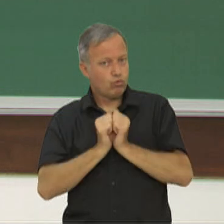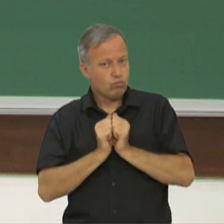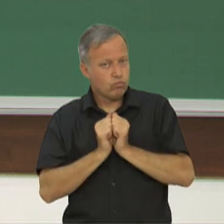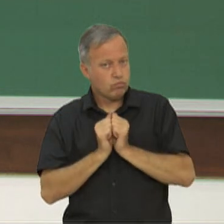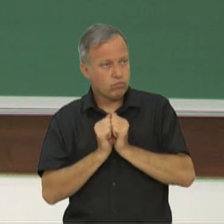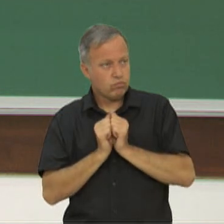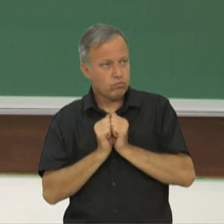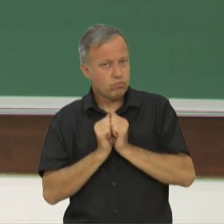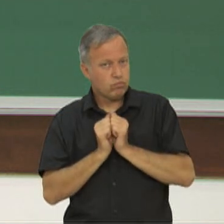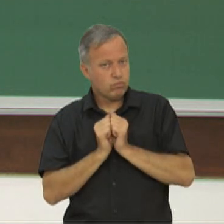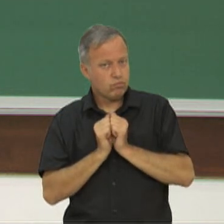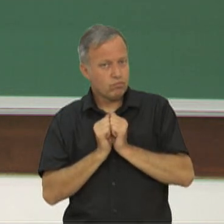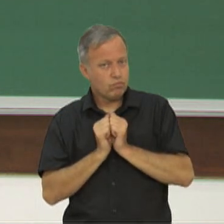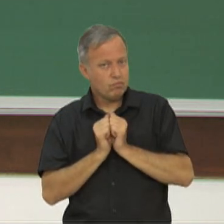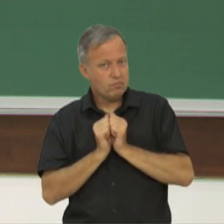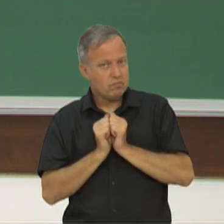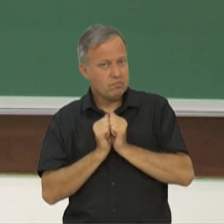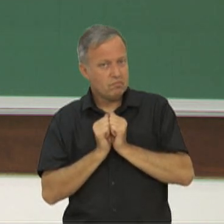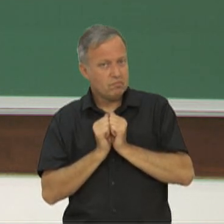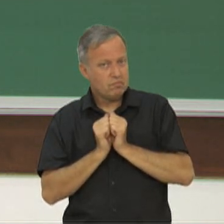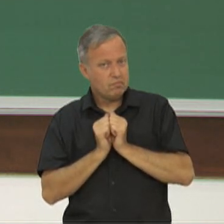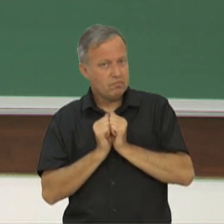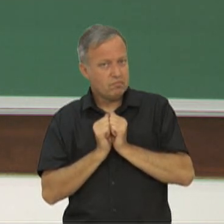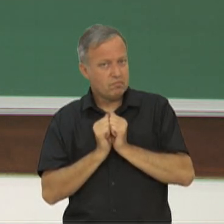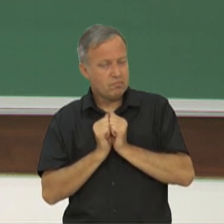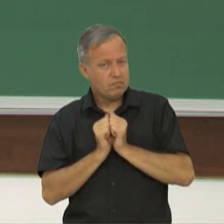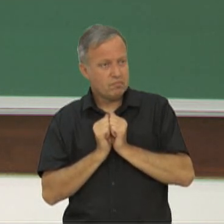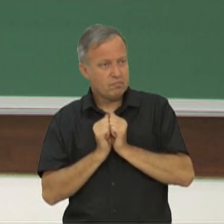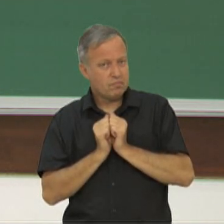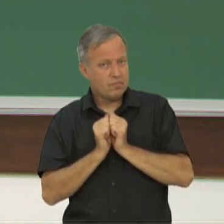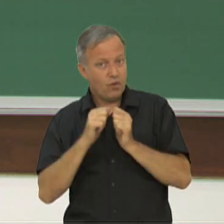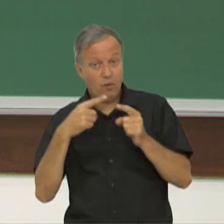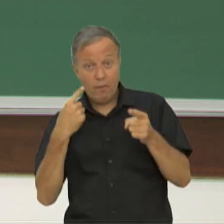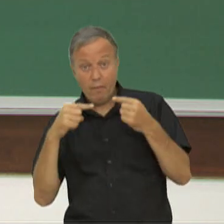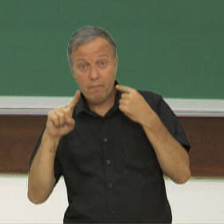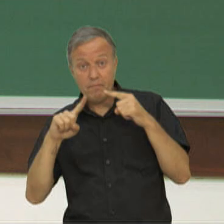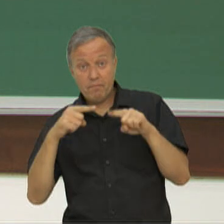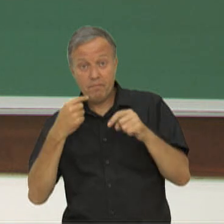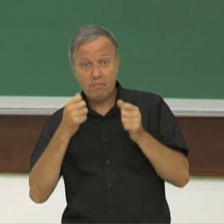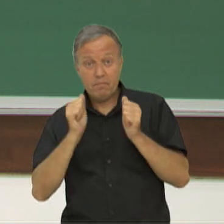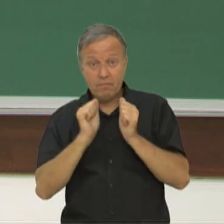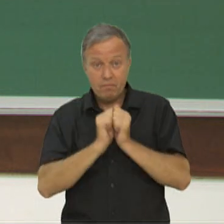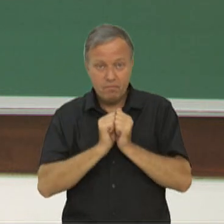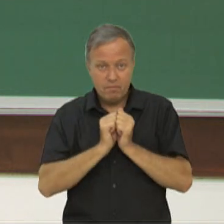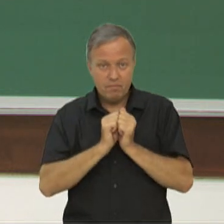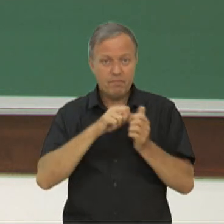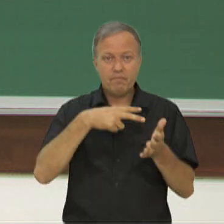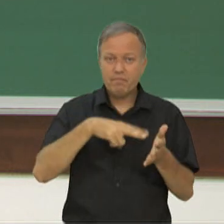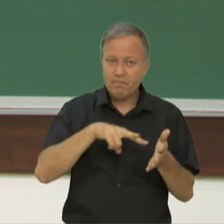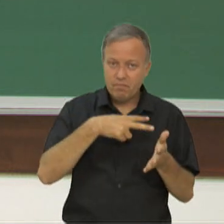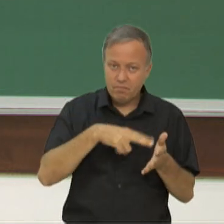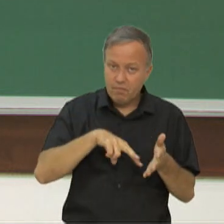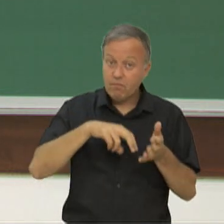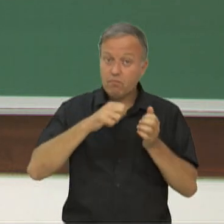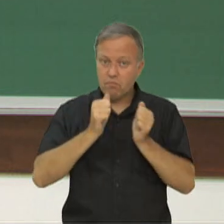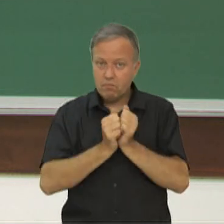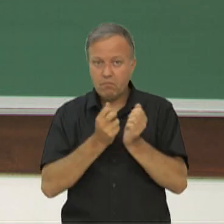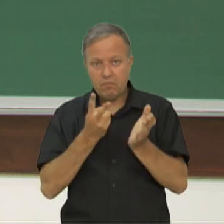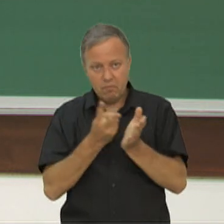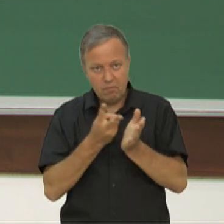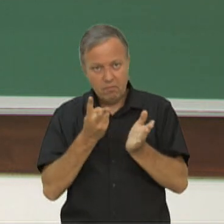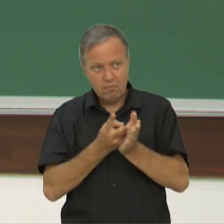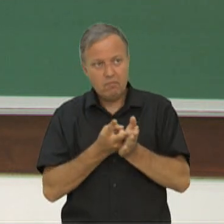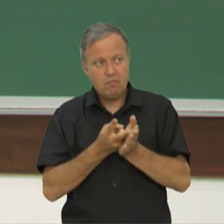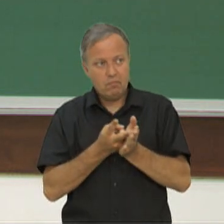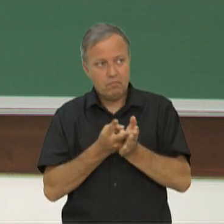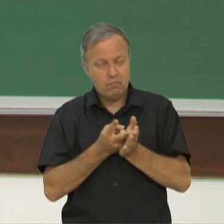não é? É muito mais fácil você desenvolver uma dança tendo como base a música que você vai